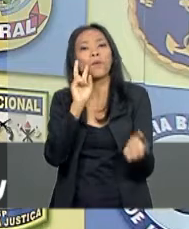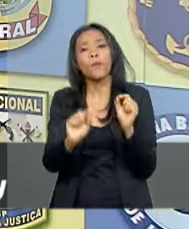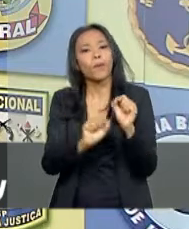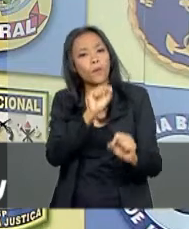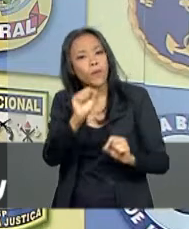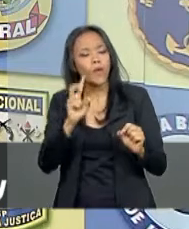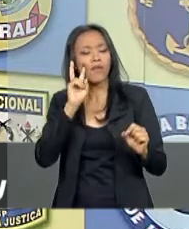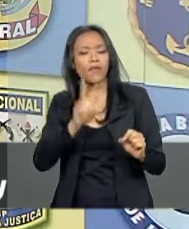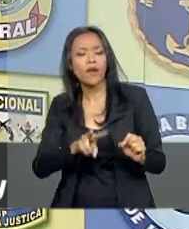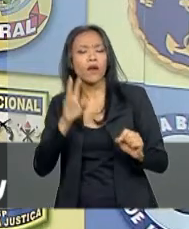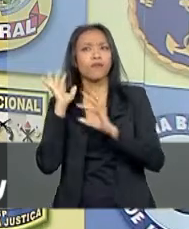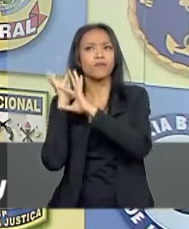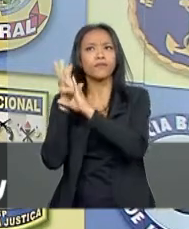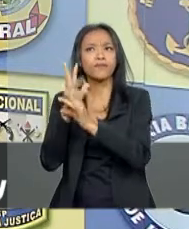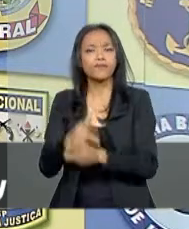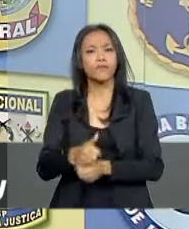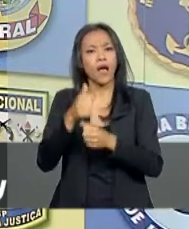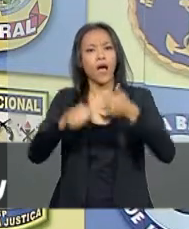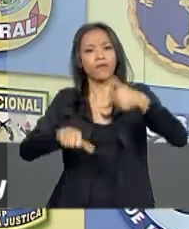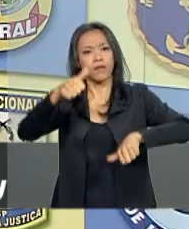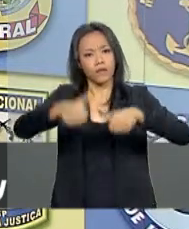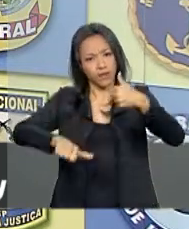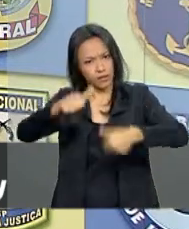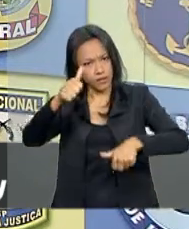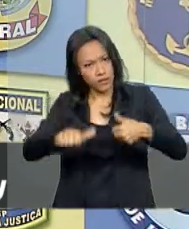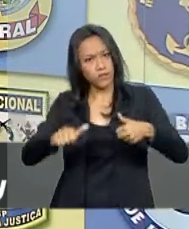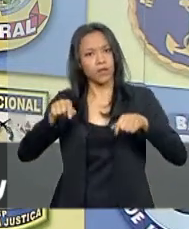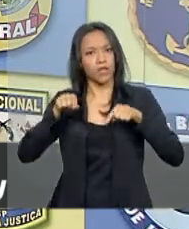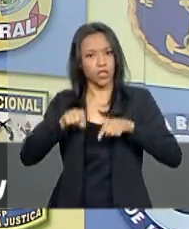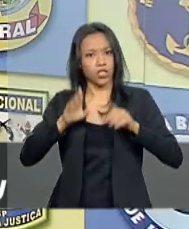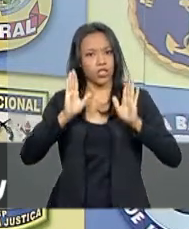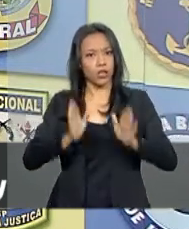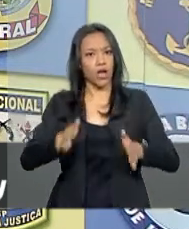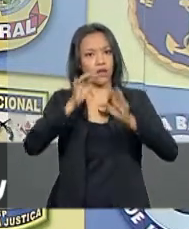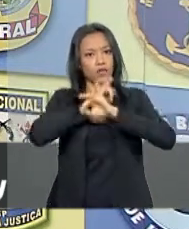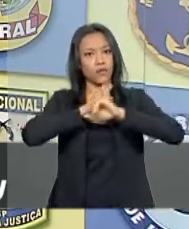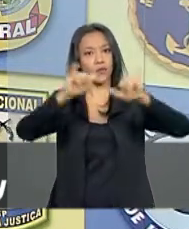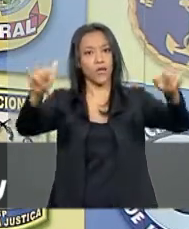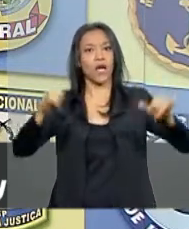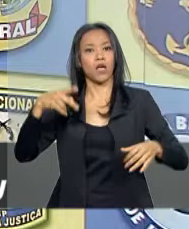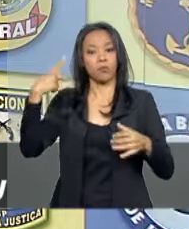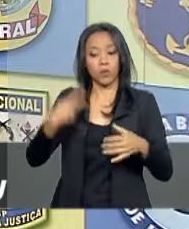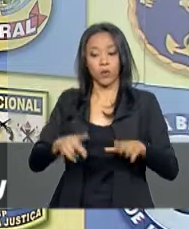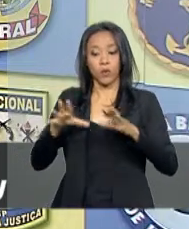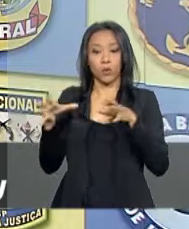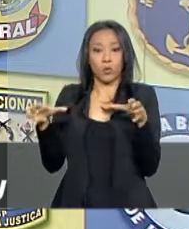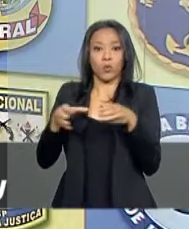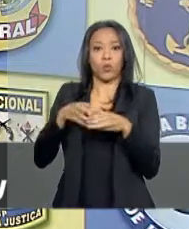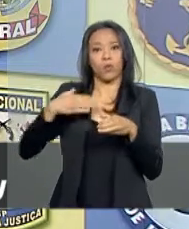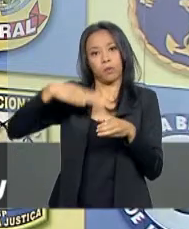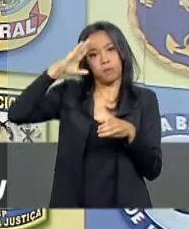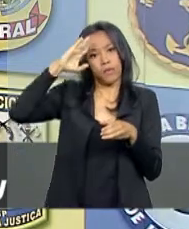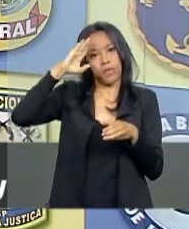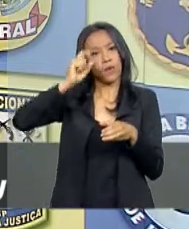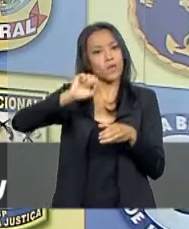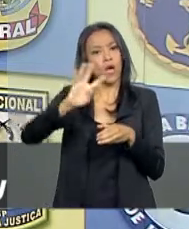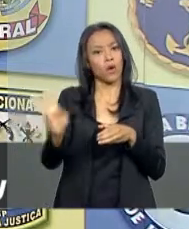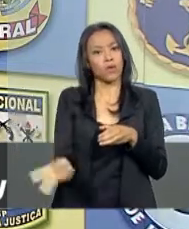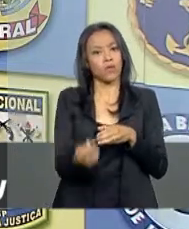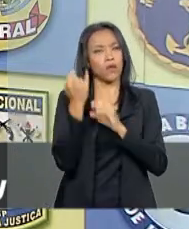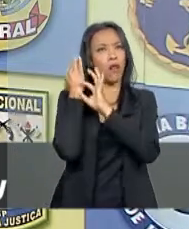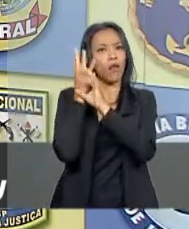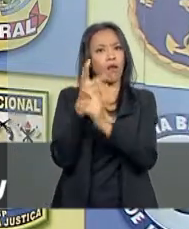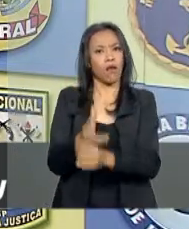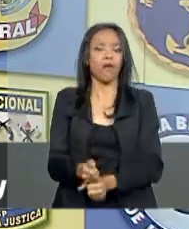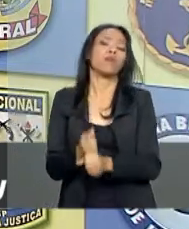pequeno balanço divulgado pelos militares aqui sobre essa intervenção federal no Rio de Janeiro, o balanço